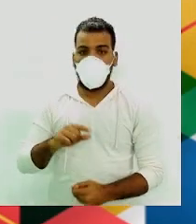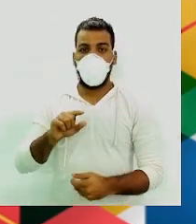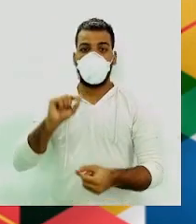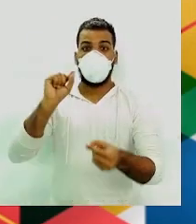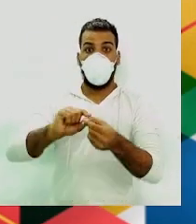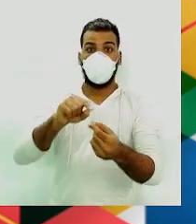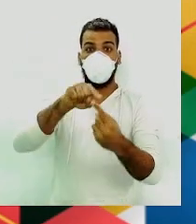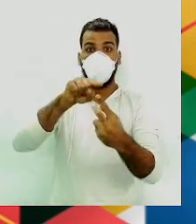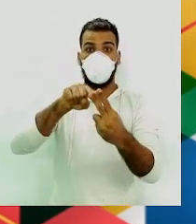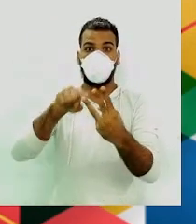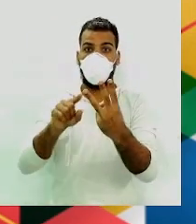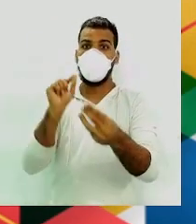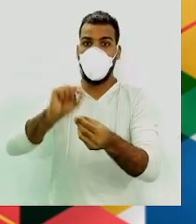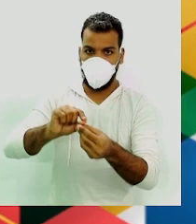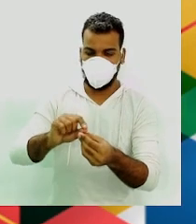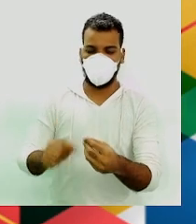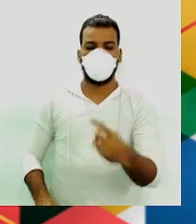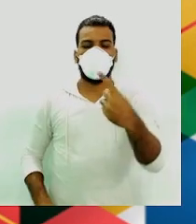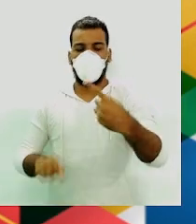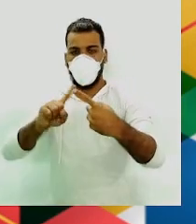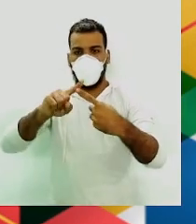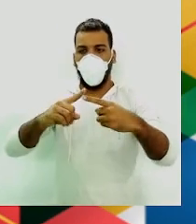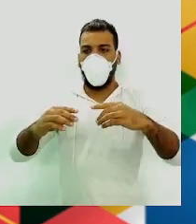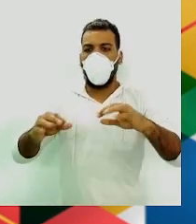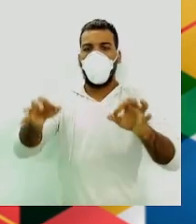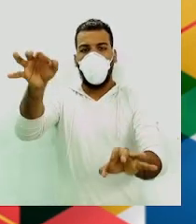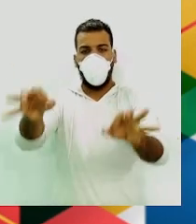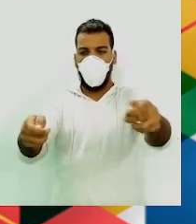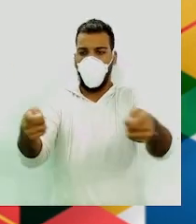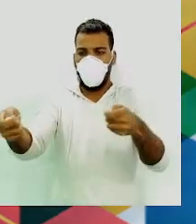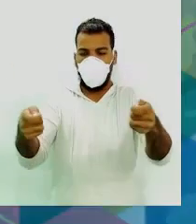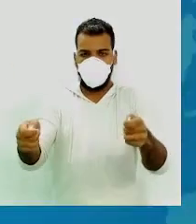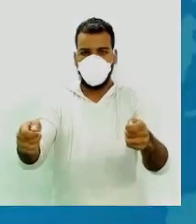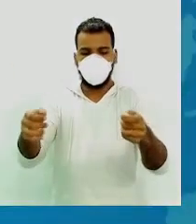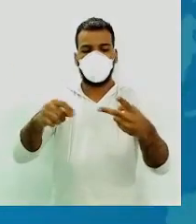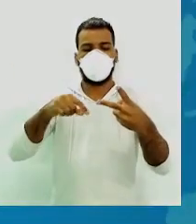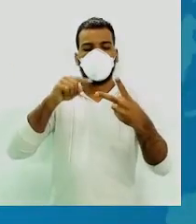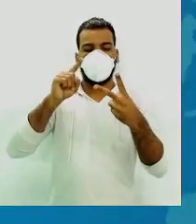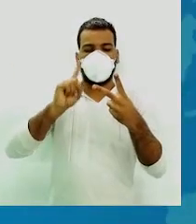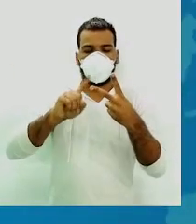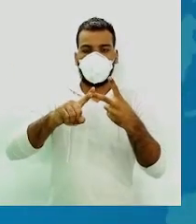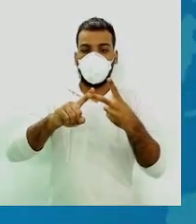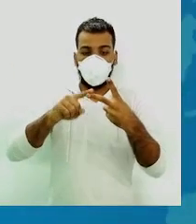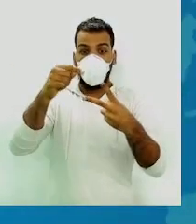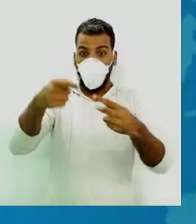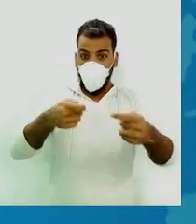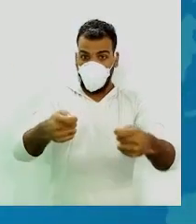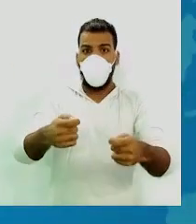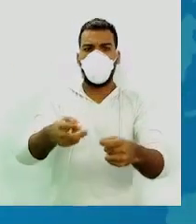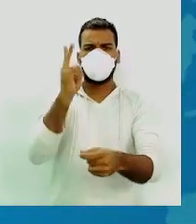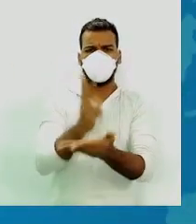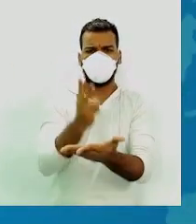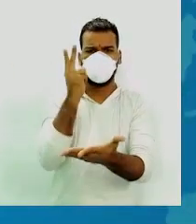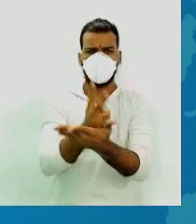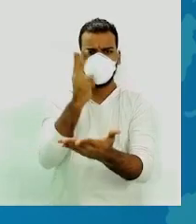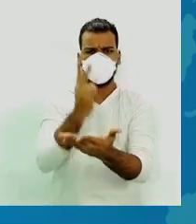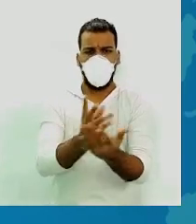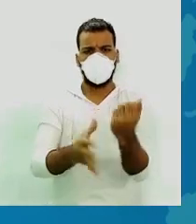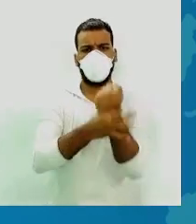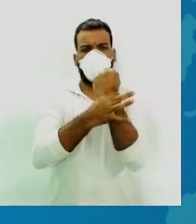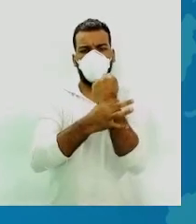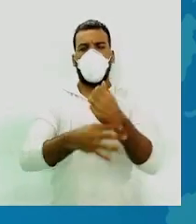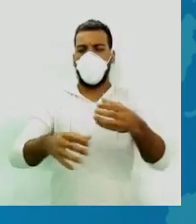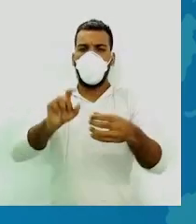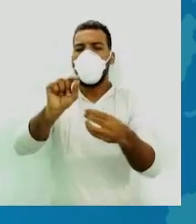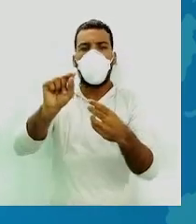coisas. Primeiro, manter a ordem. Segundo, defender essa ordem ou defender aquilo que é